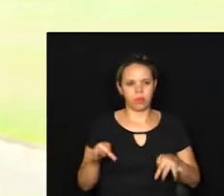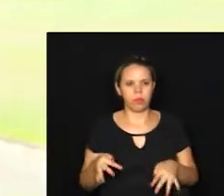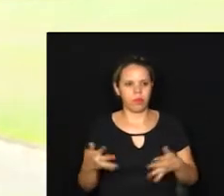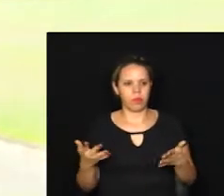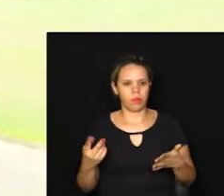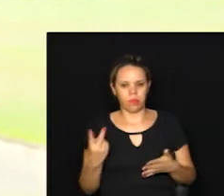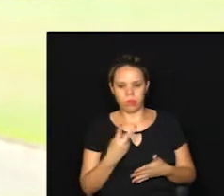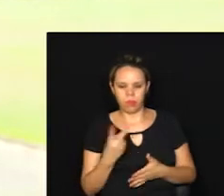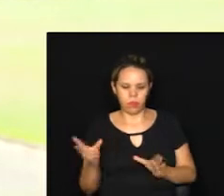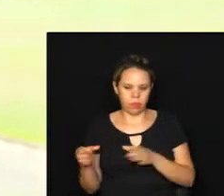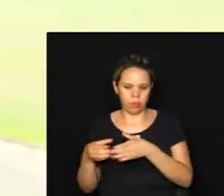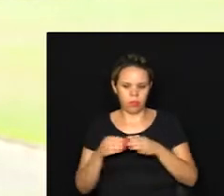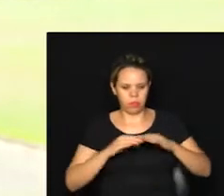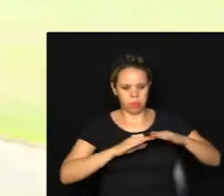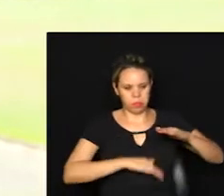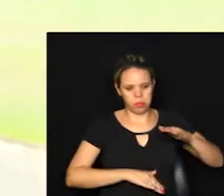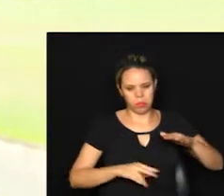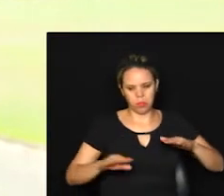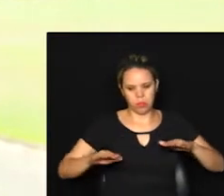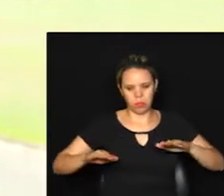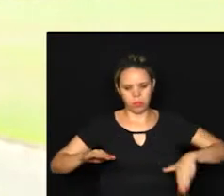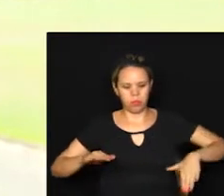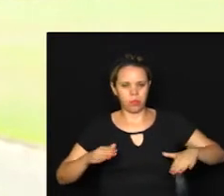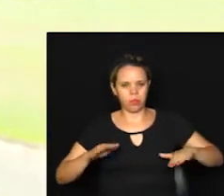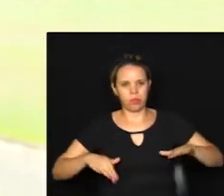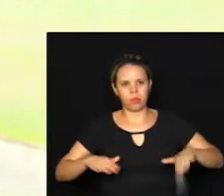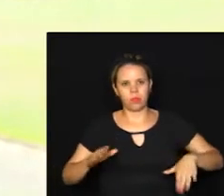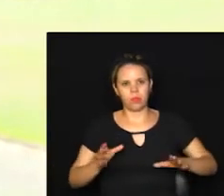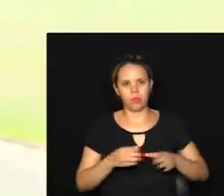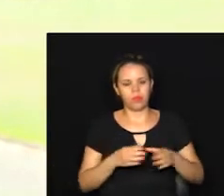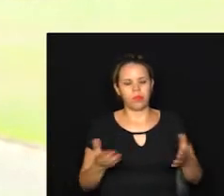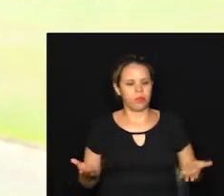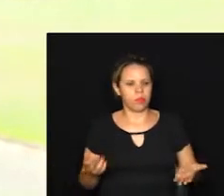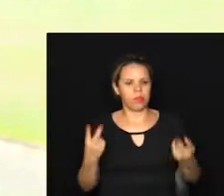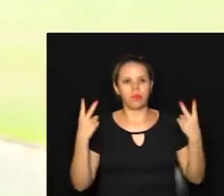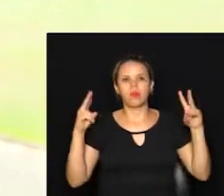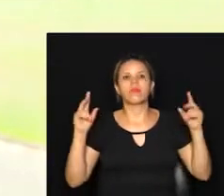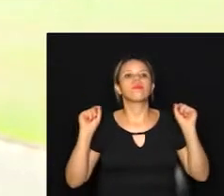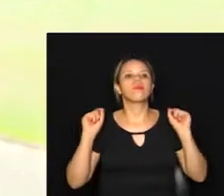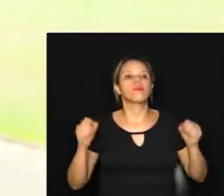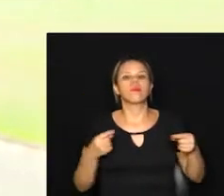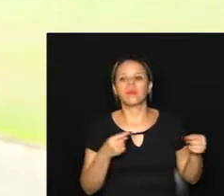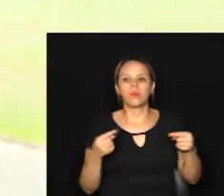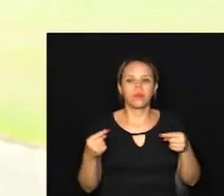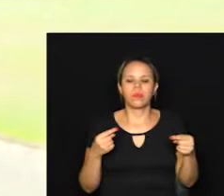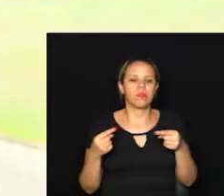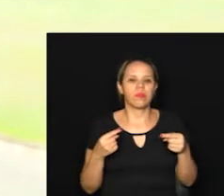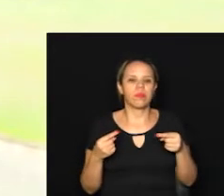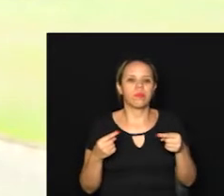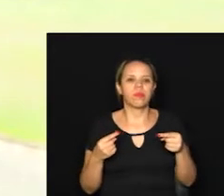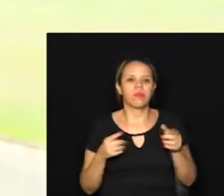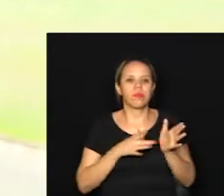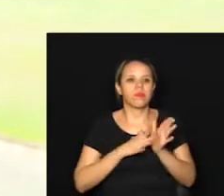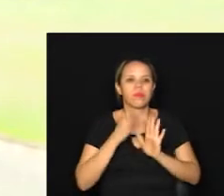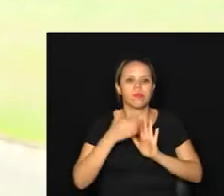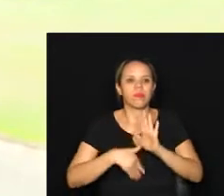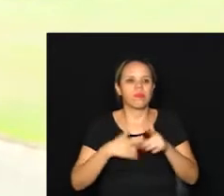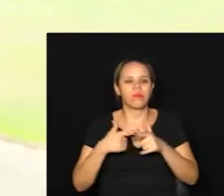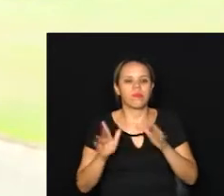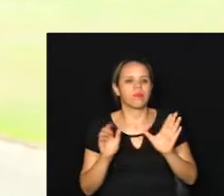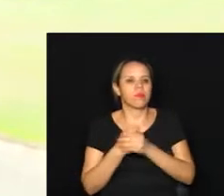times terminaram rebaixados. Ou seja, as vitórias no derby mascararam os